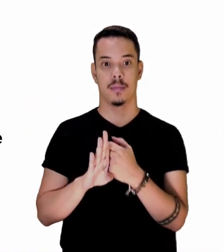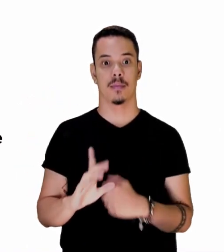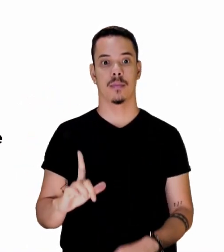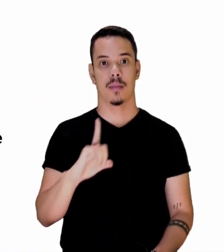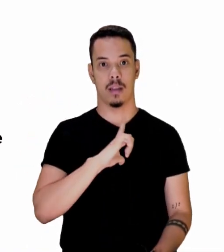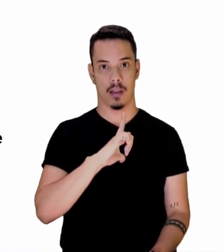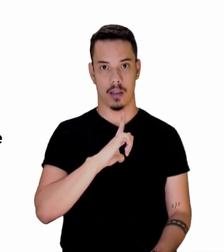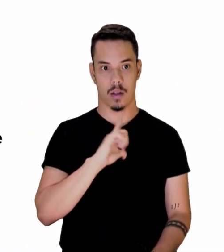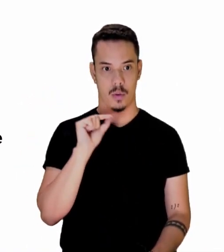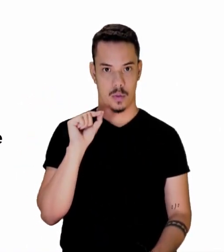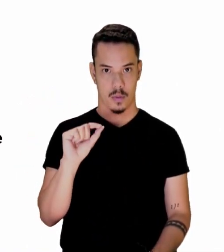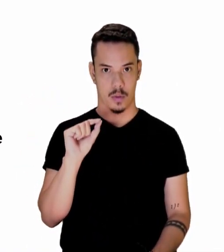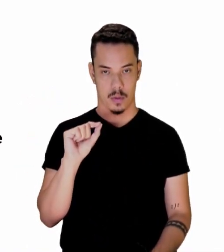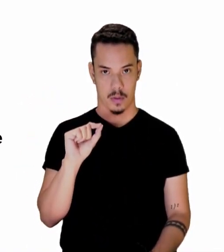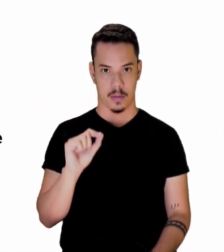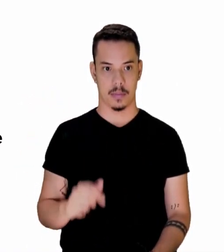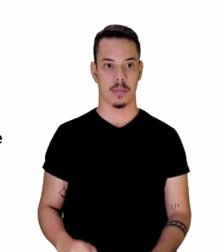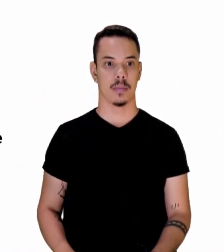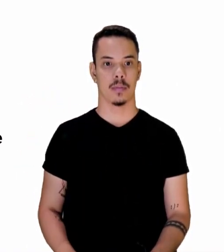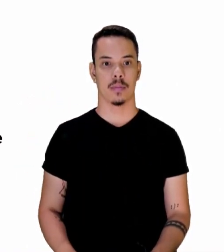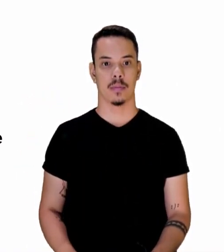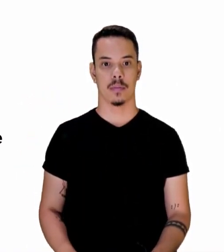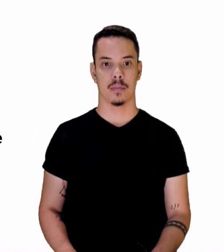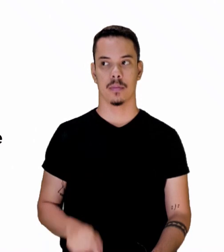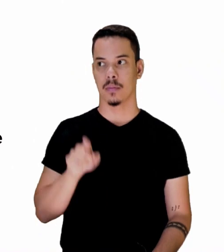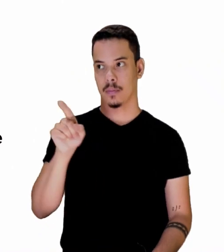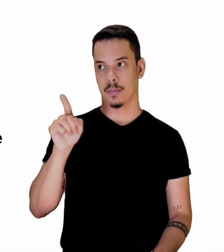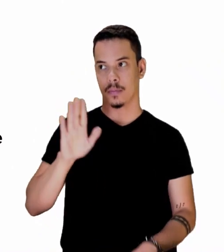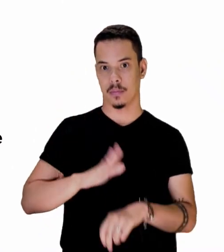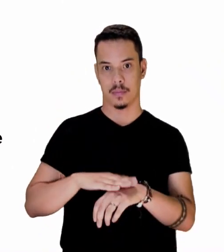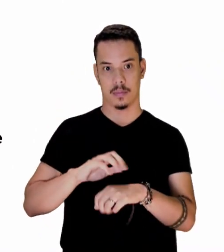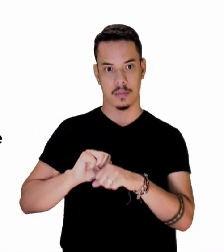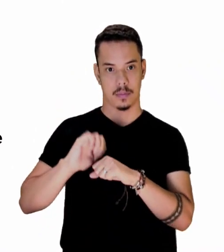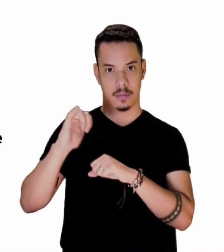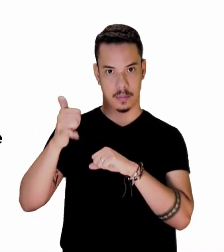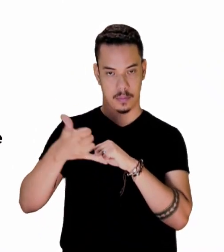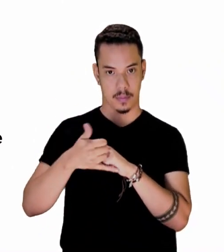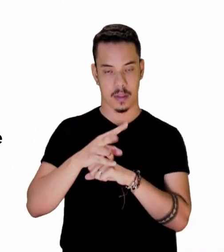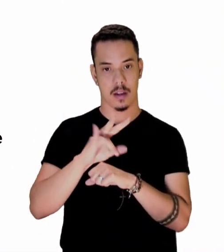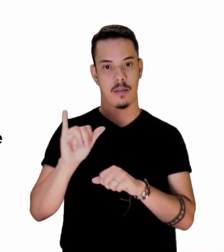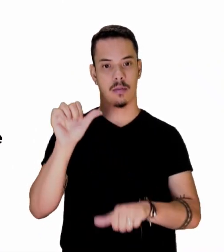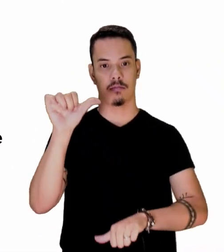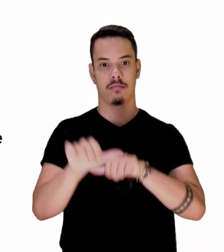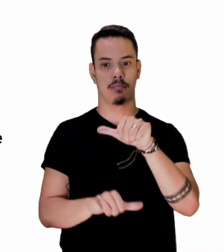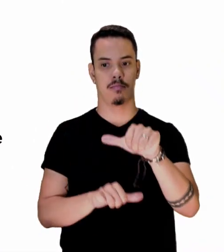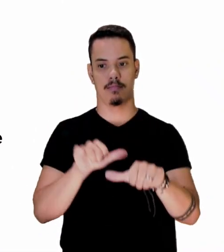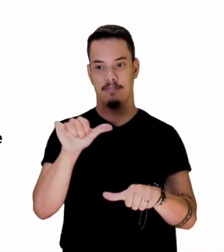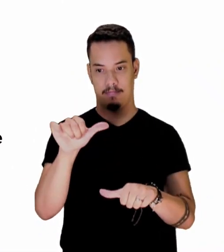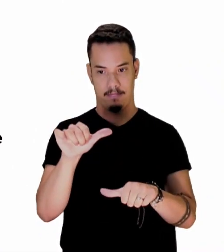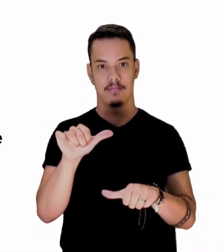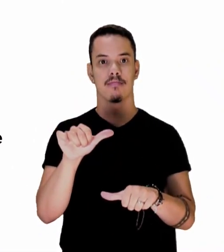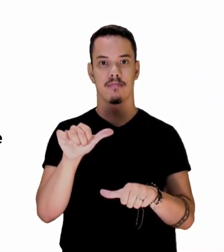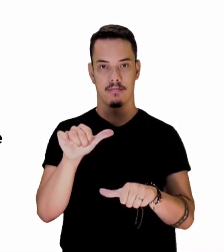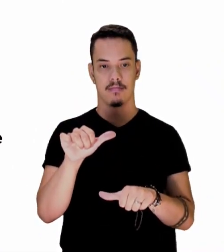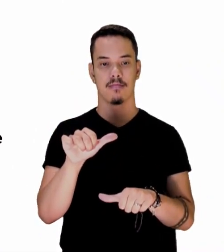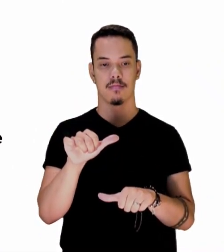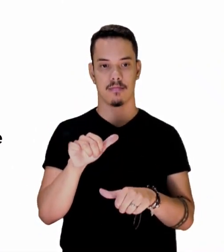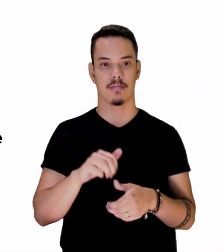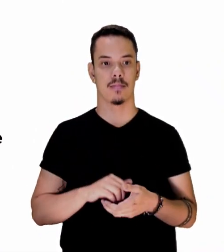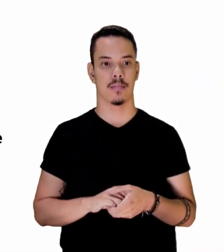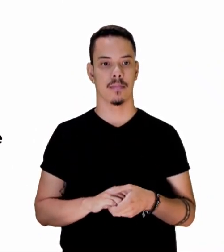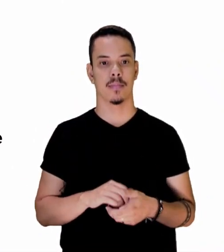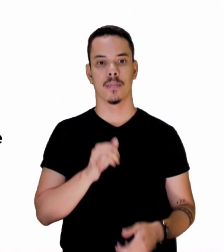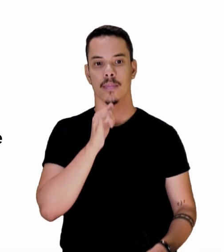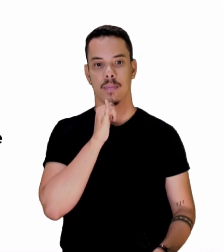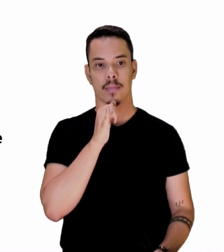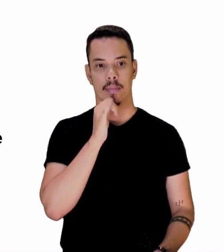aqui o seguinte, ó. Que esse adjetivo, ele vai sofrer flexão, né? Por